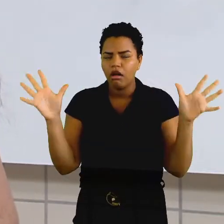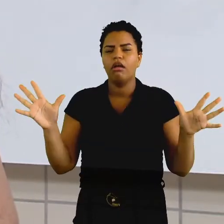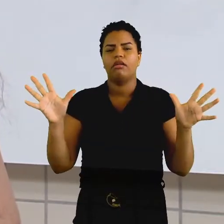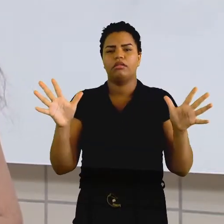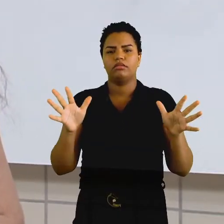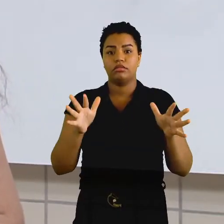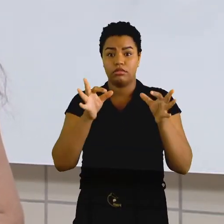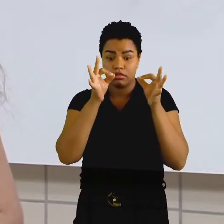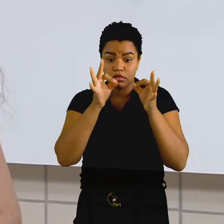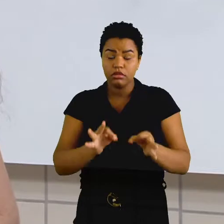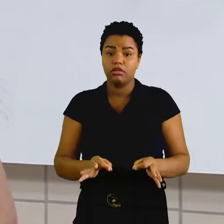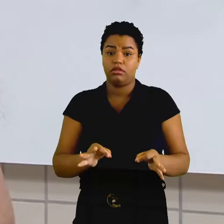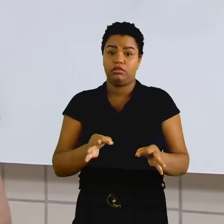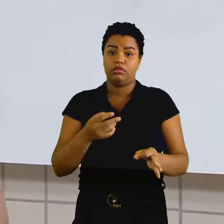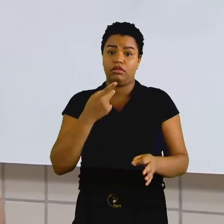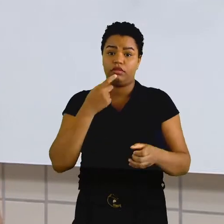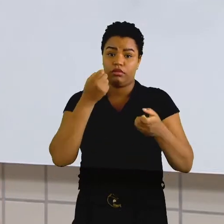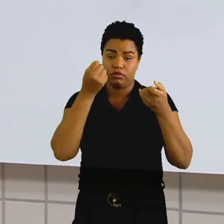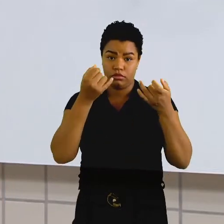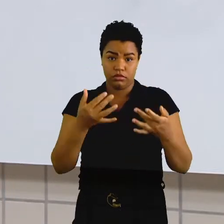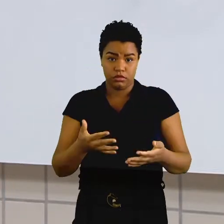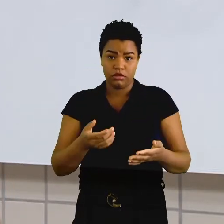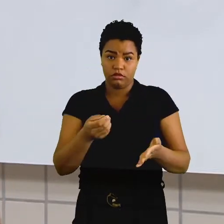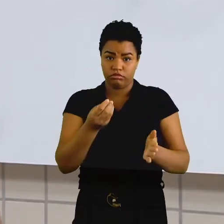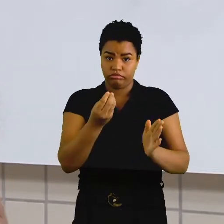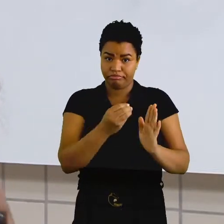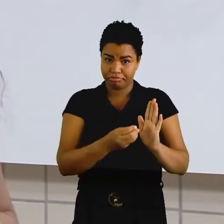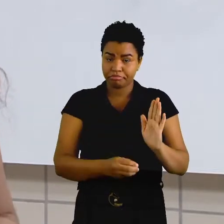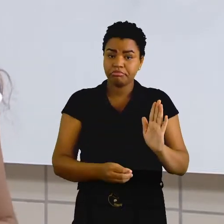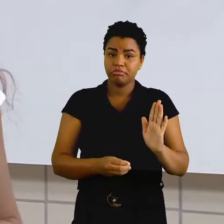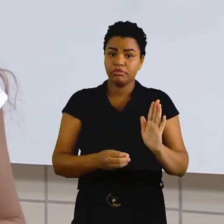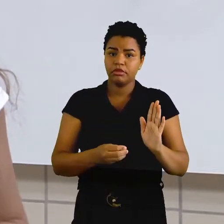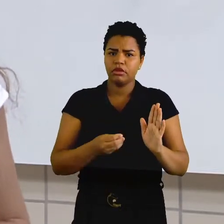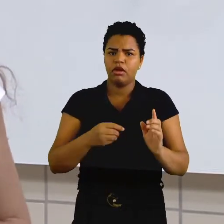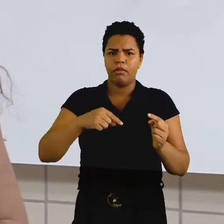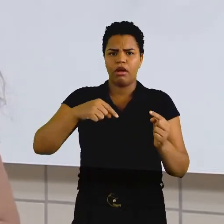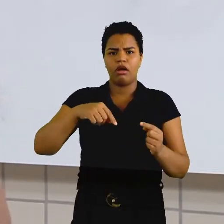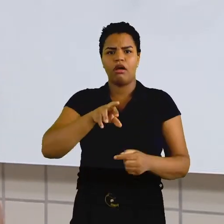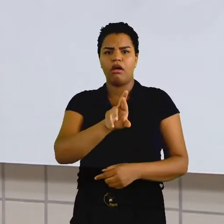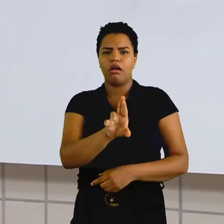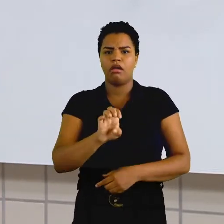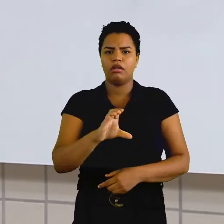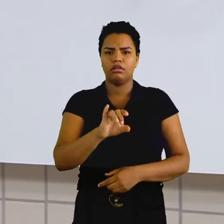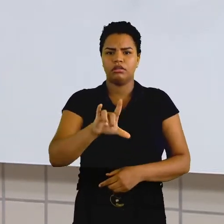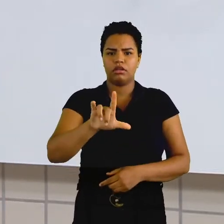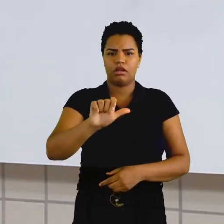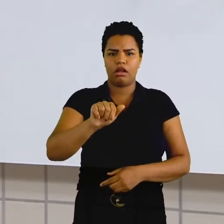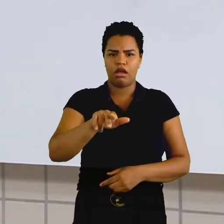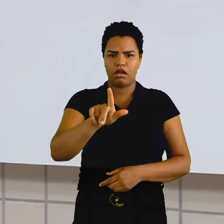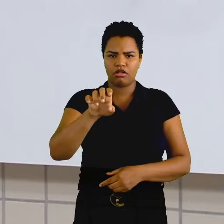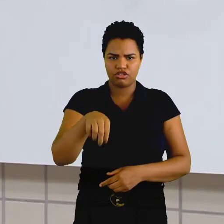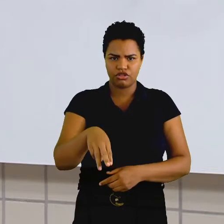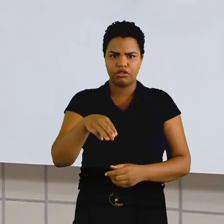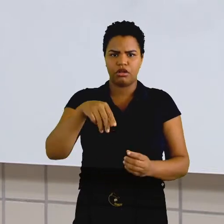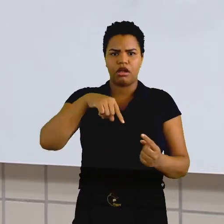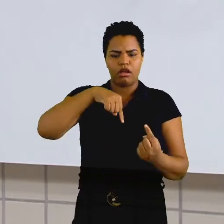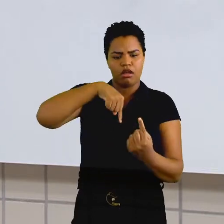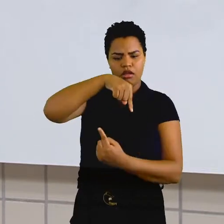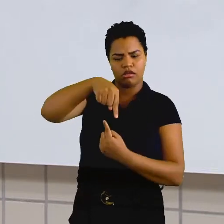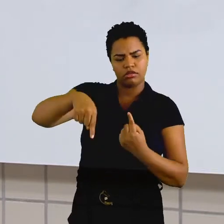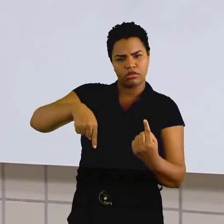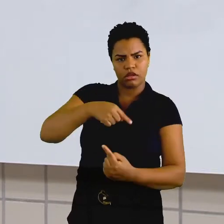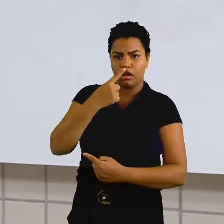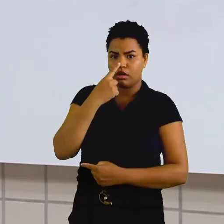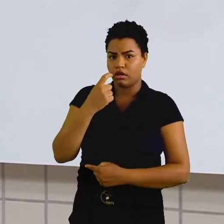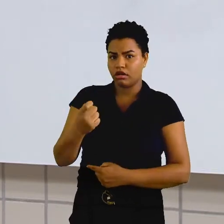falar. Como que eu posso falar, por exemplo, sobre a reciclagem do lixo se eu não tenho informações, não tenho